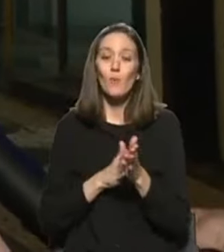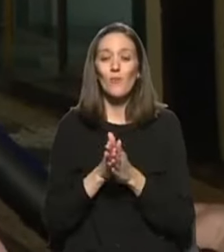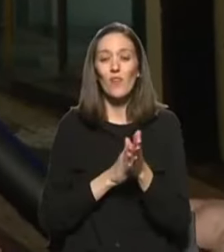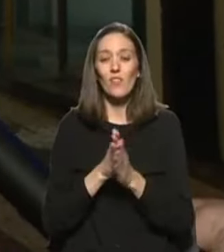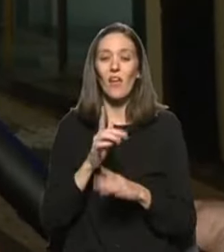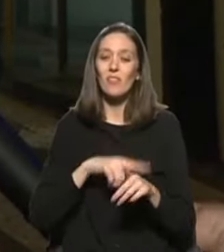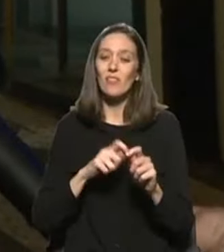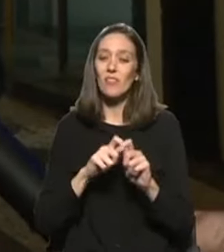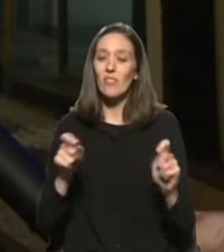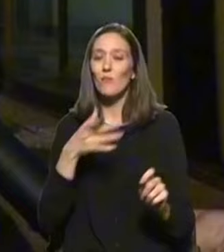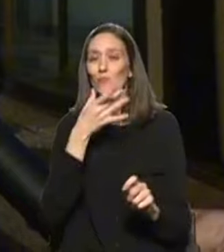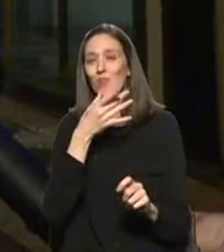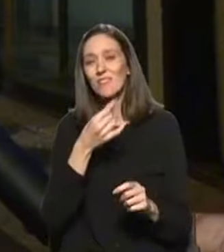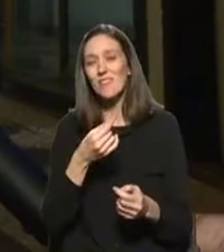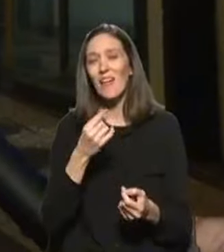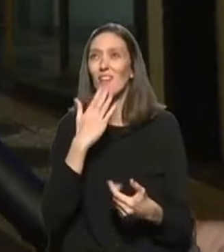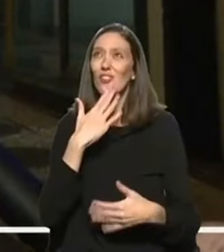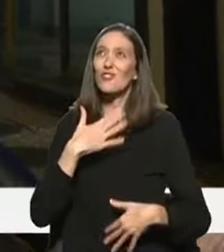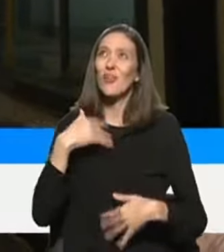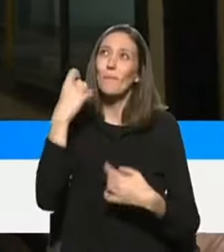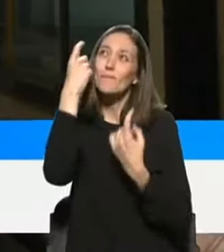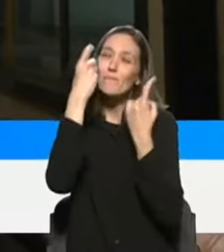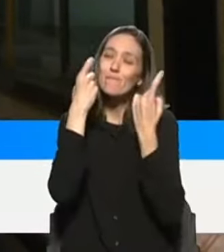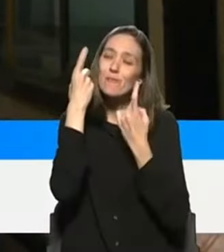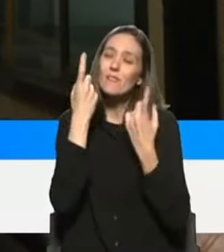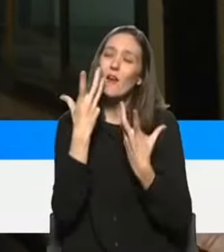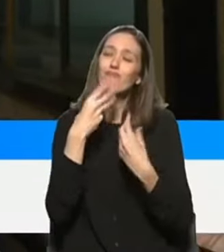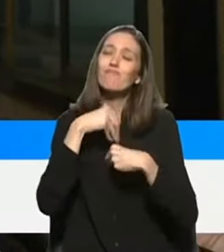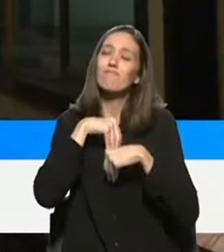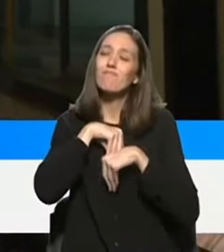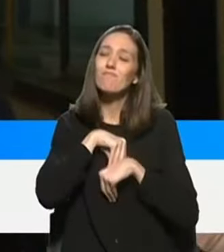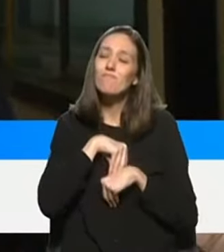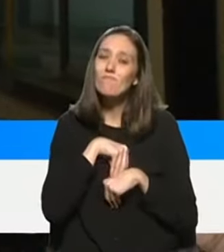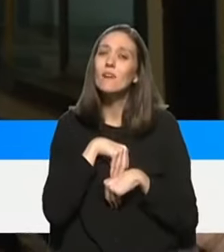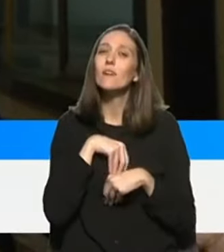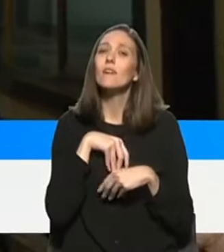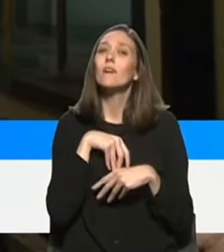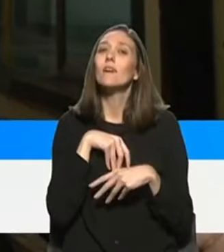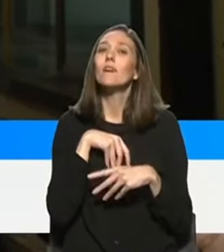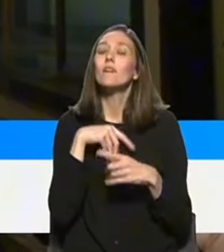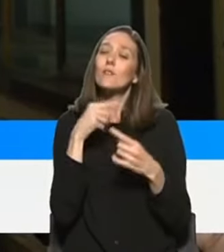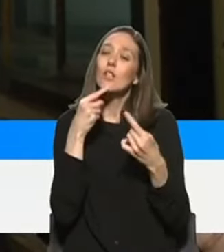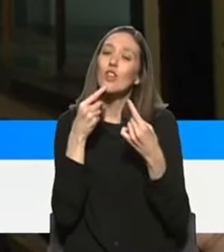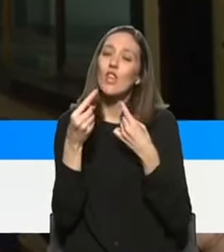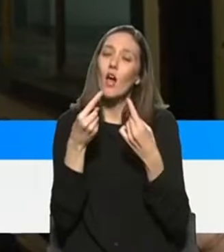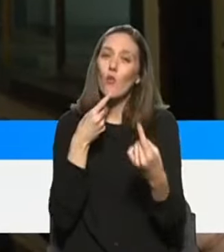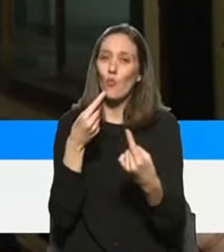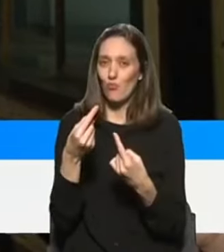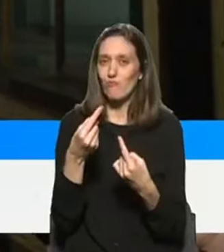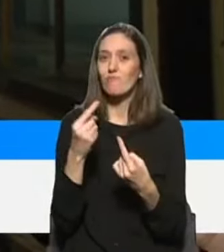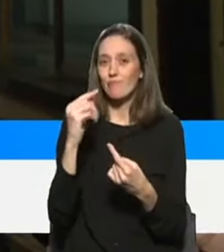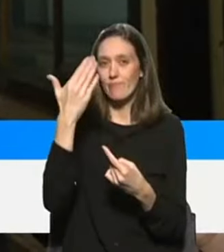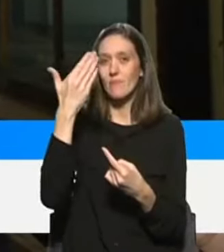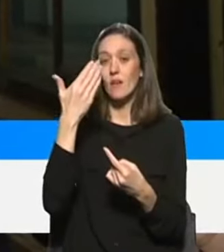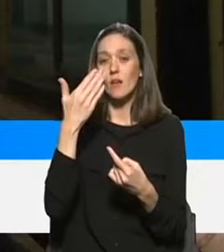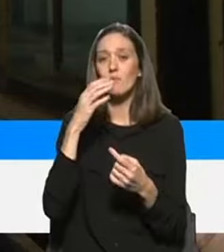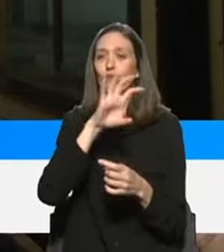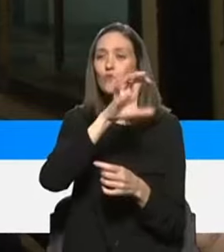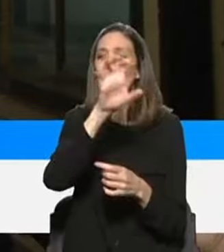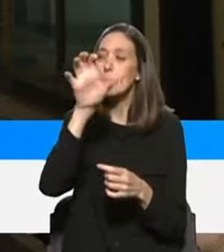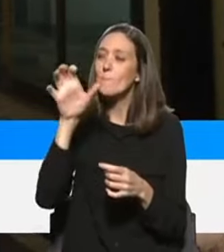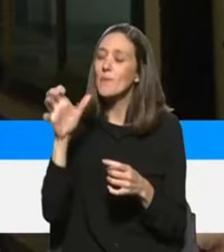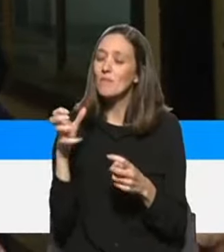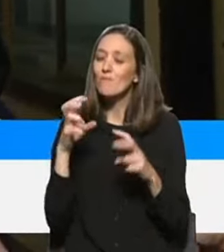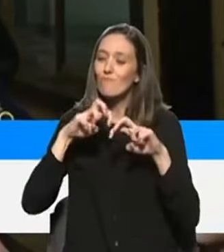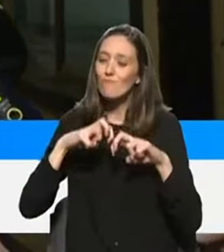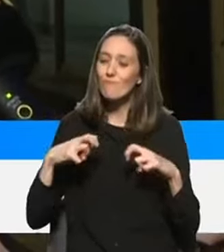natalícia que nos convoca à reflexão, à interiorização e, sobretudo, ao diálogo, para que os países desavindos se possam sentar à